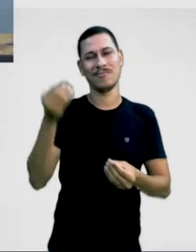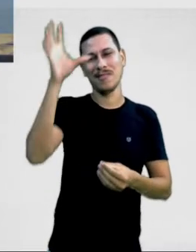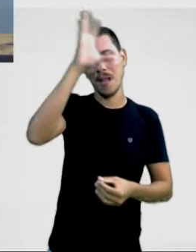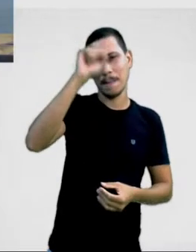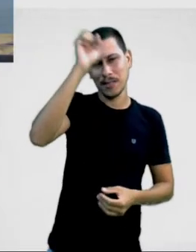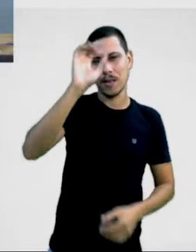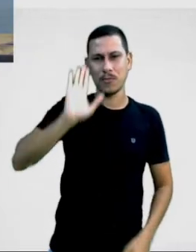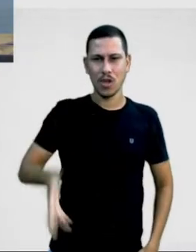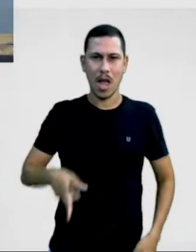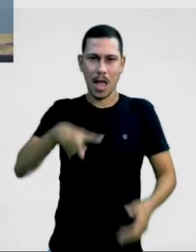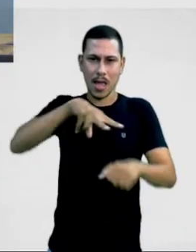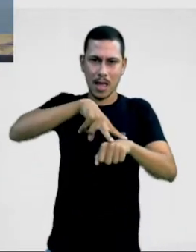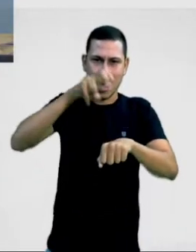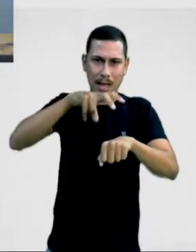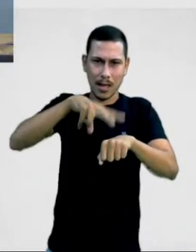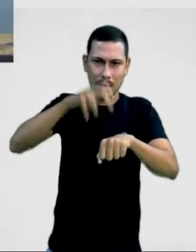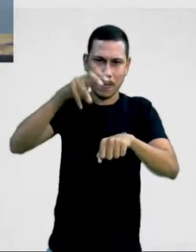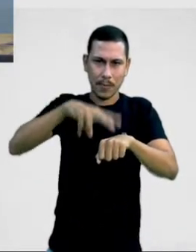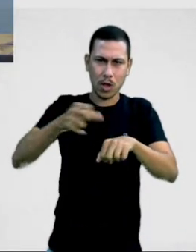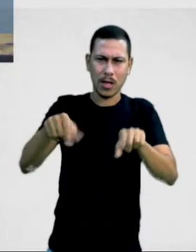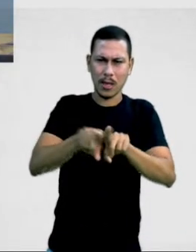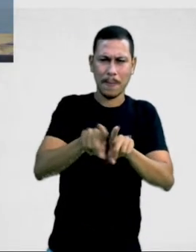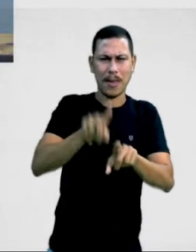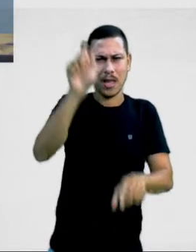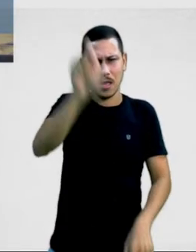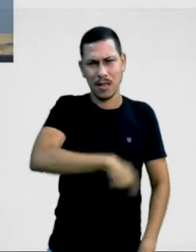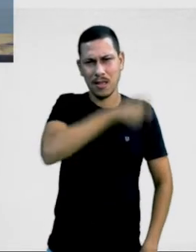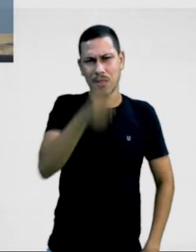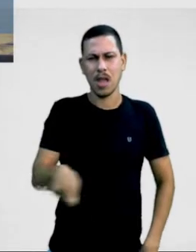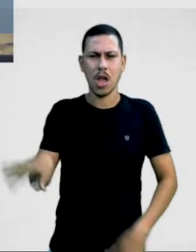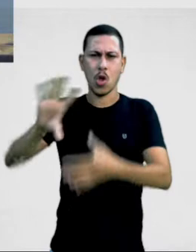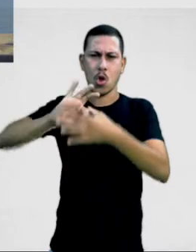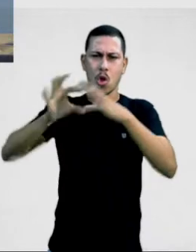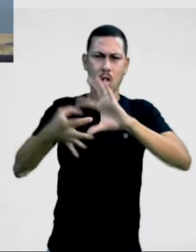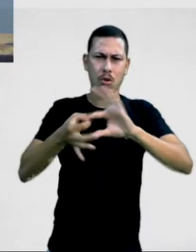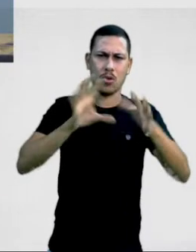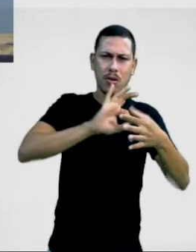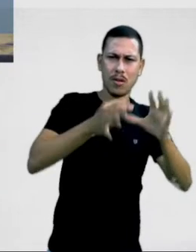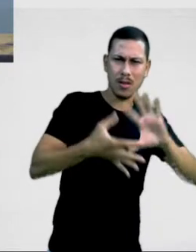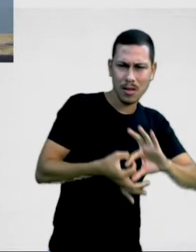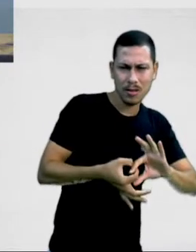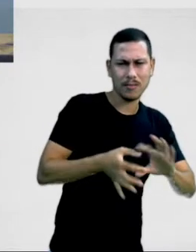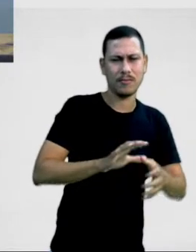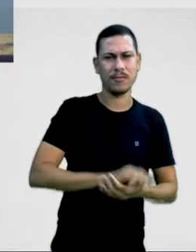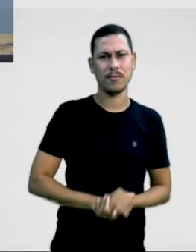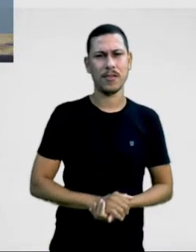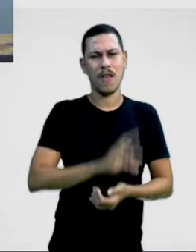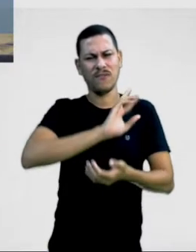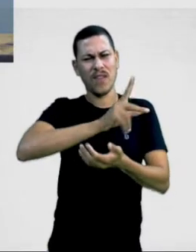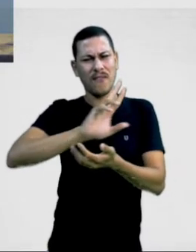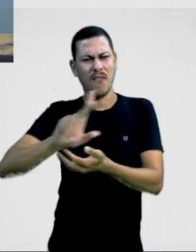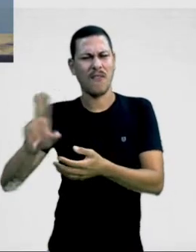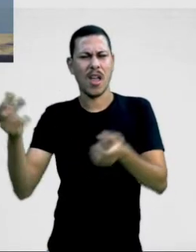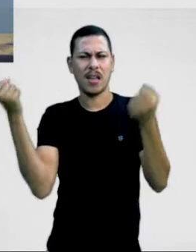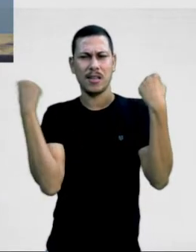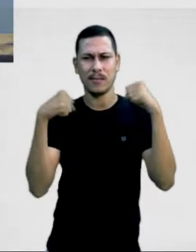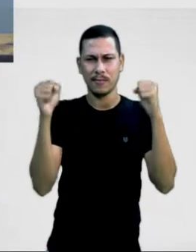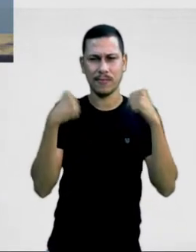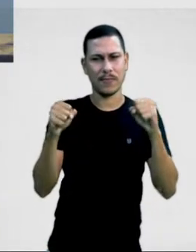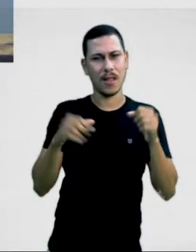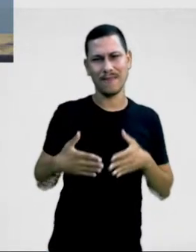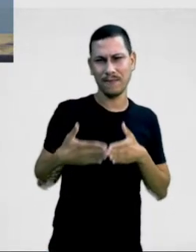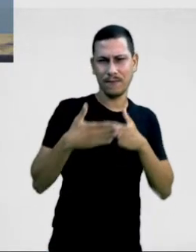falou, trampolim acrobático, rítmica, olímpica, ginástica acrobática, são aquelas que